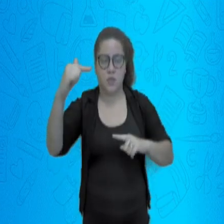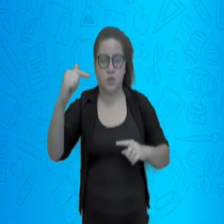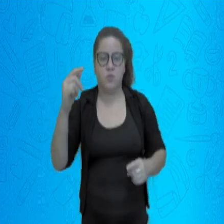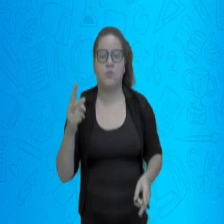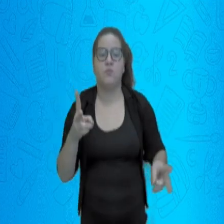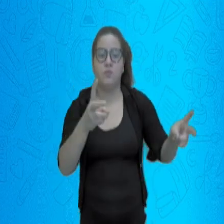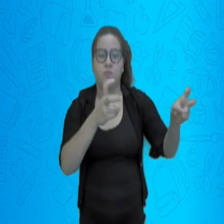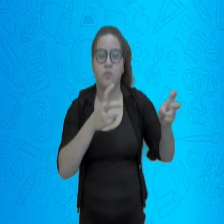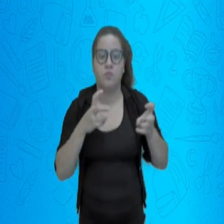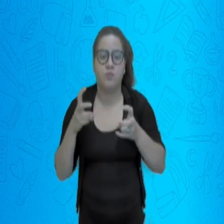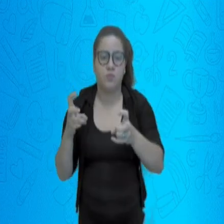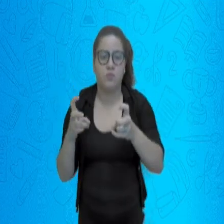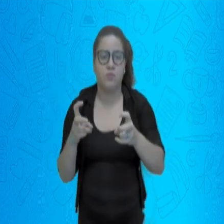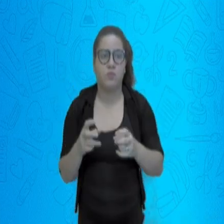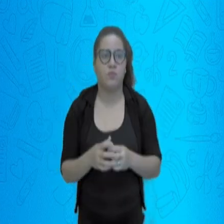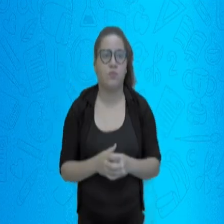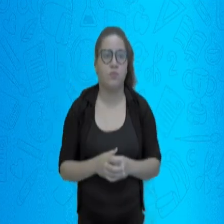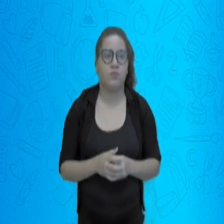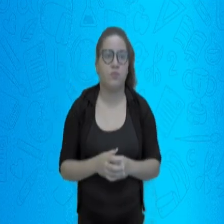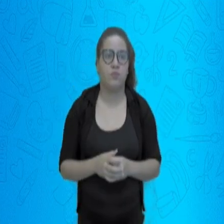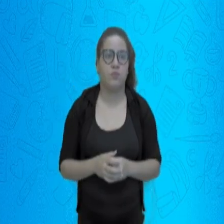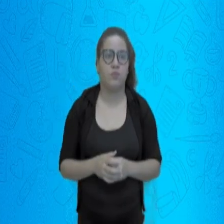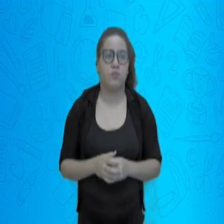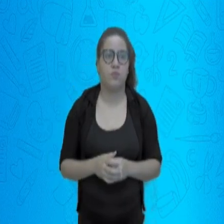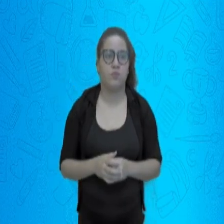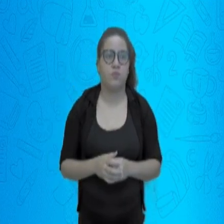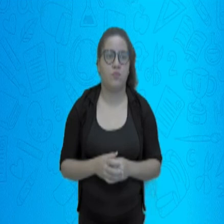ó, 2, ó, vai ser 1,